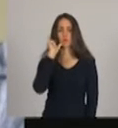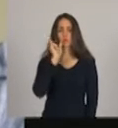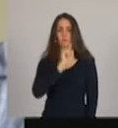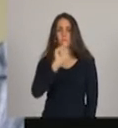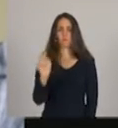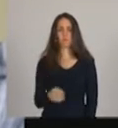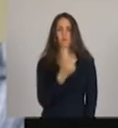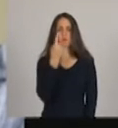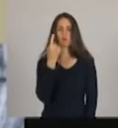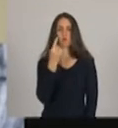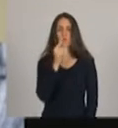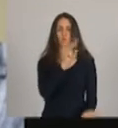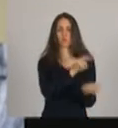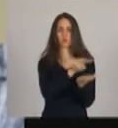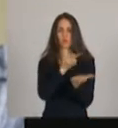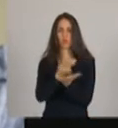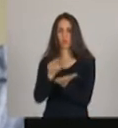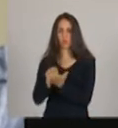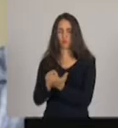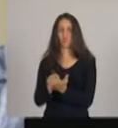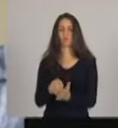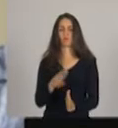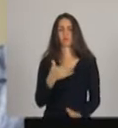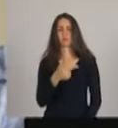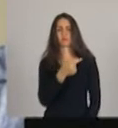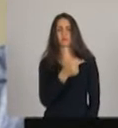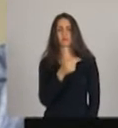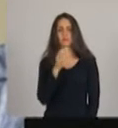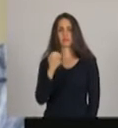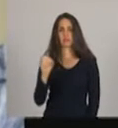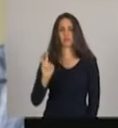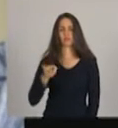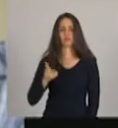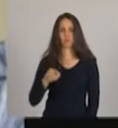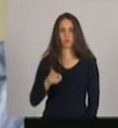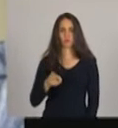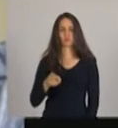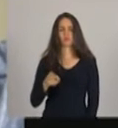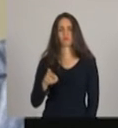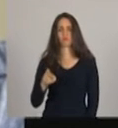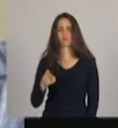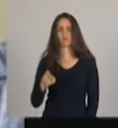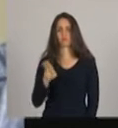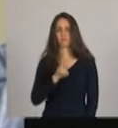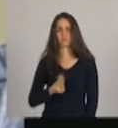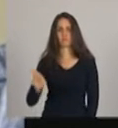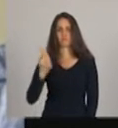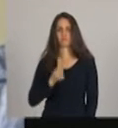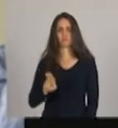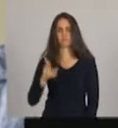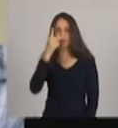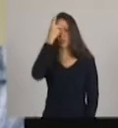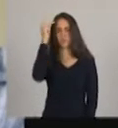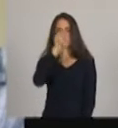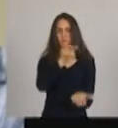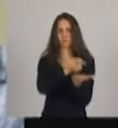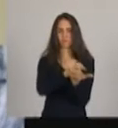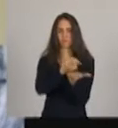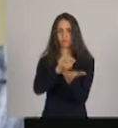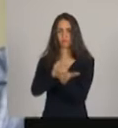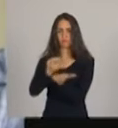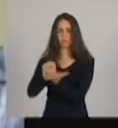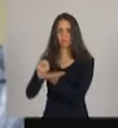1.000 leitos, mais de 700 ainda estão ocupados.